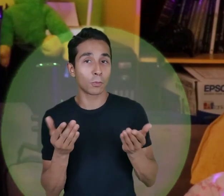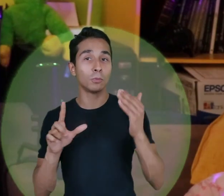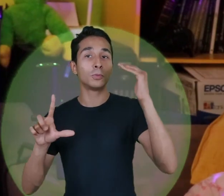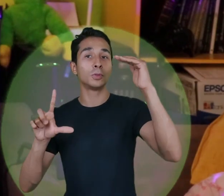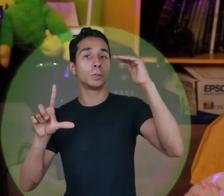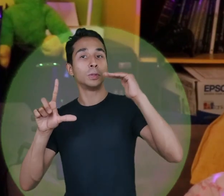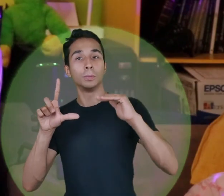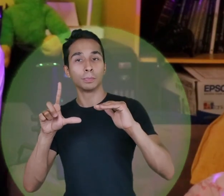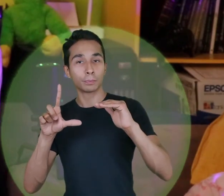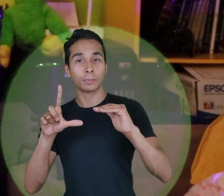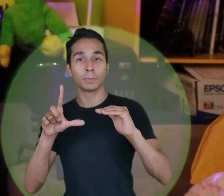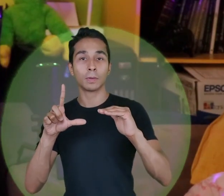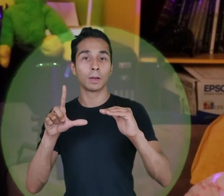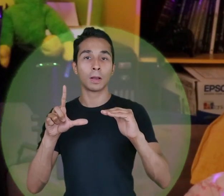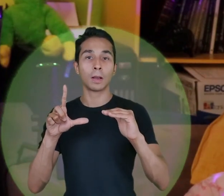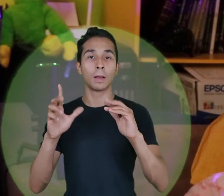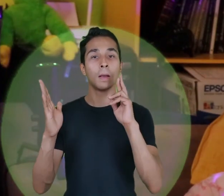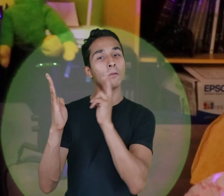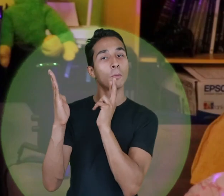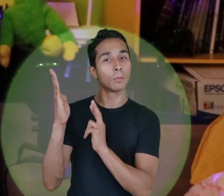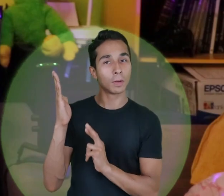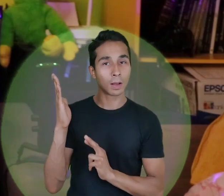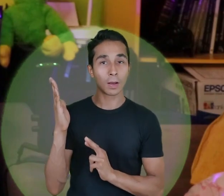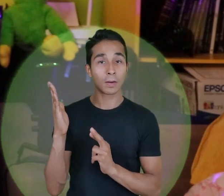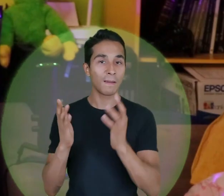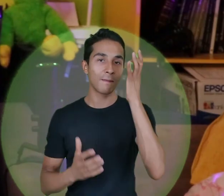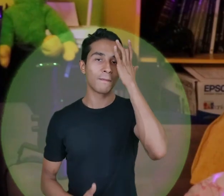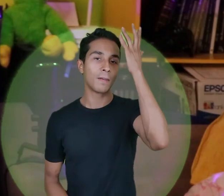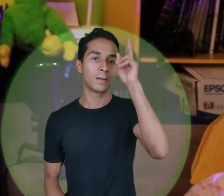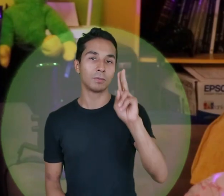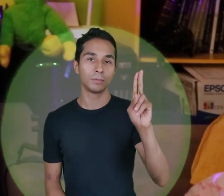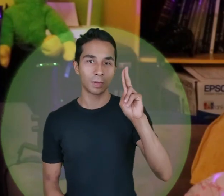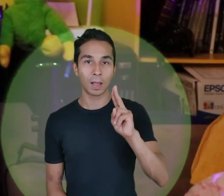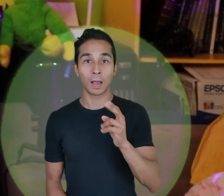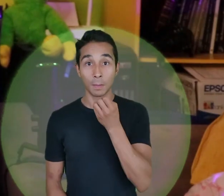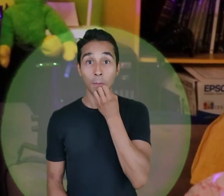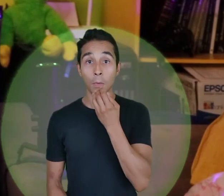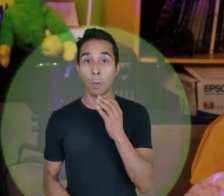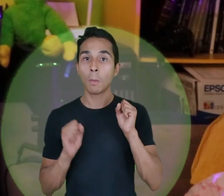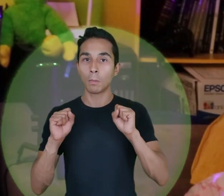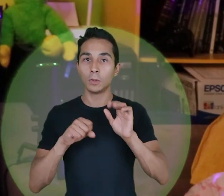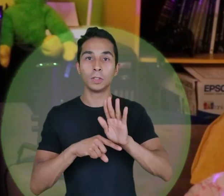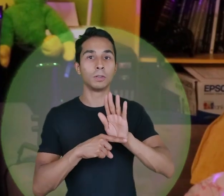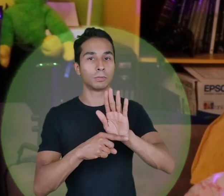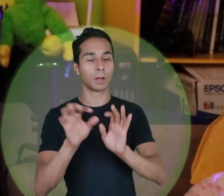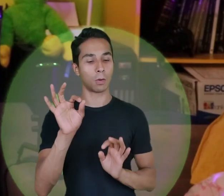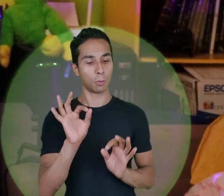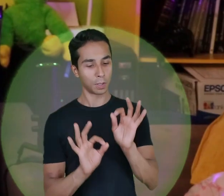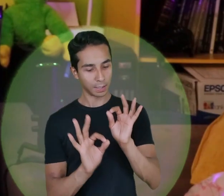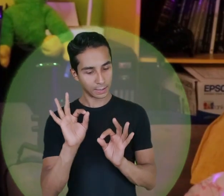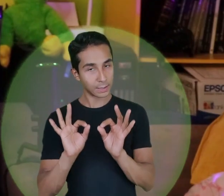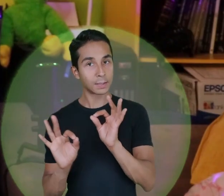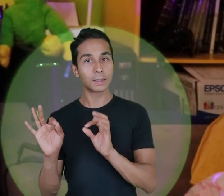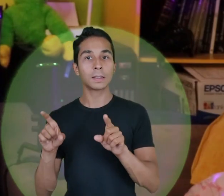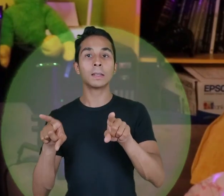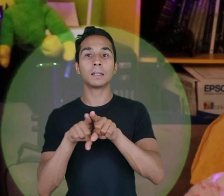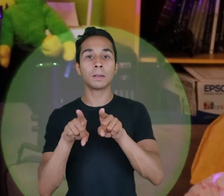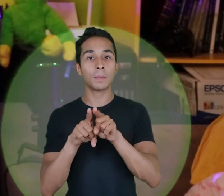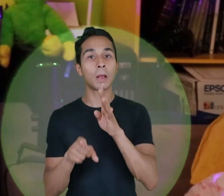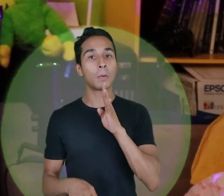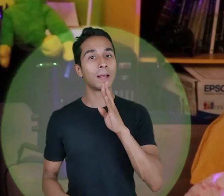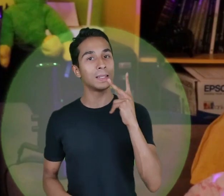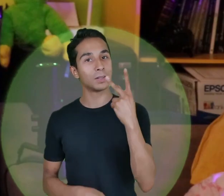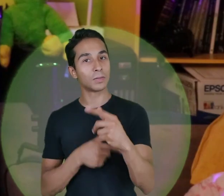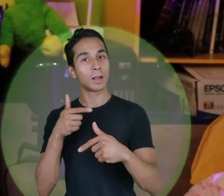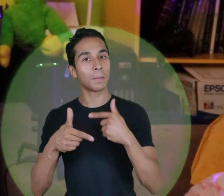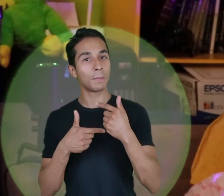atuais ou atalhos para formulários, enfim, é muito intuitivo, muito bacana e pode te ajudar aí na organização e também para as